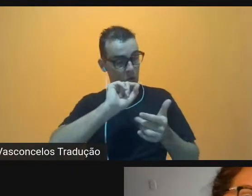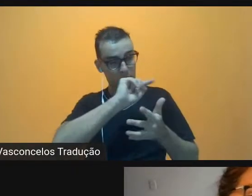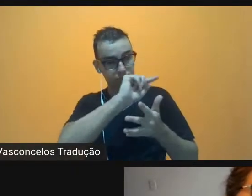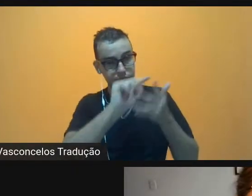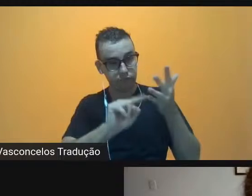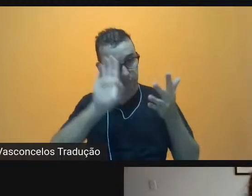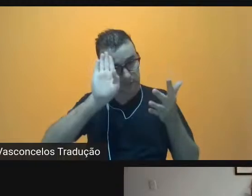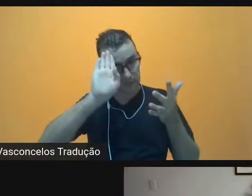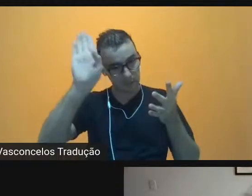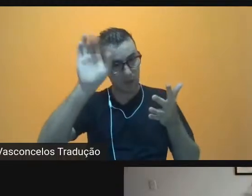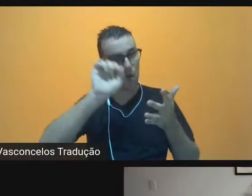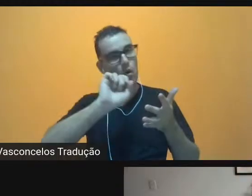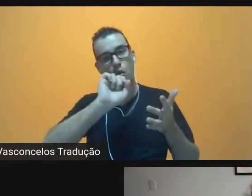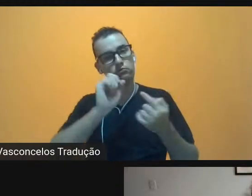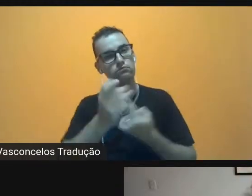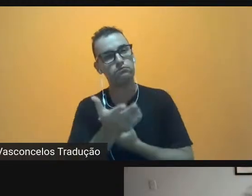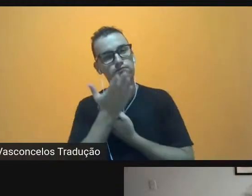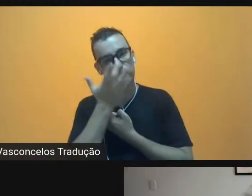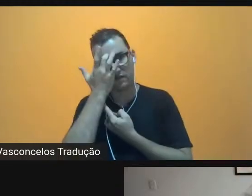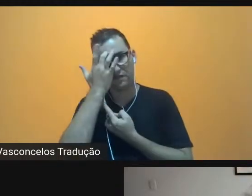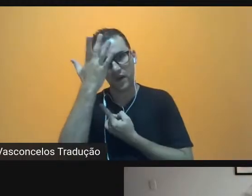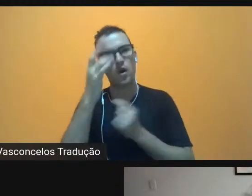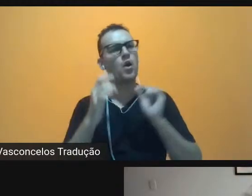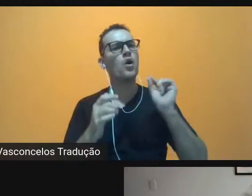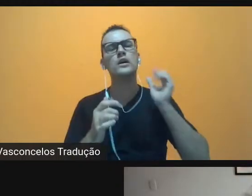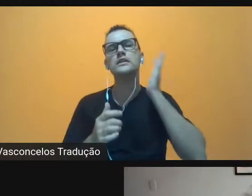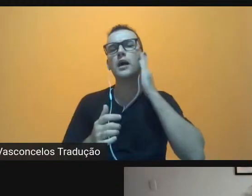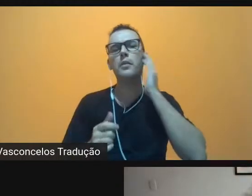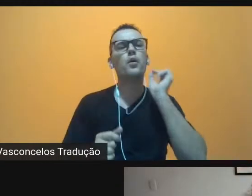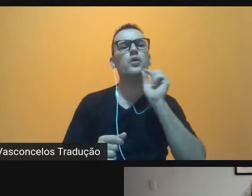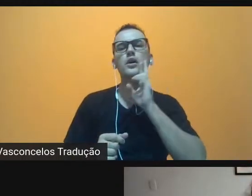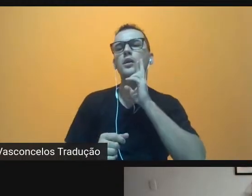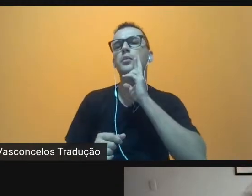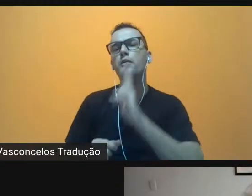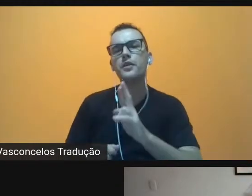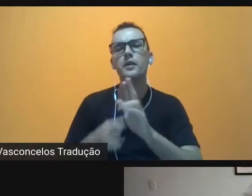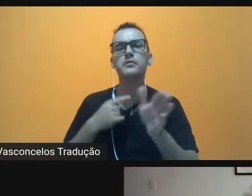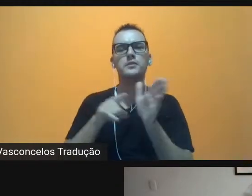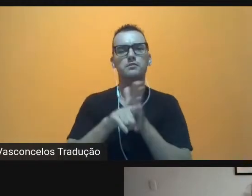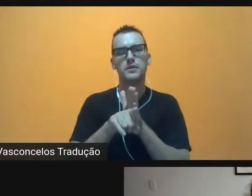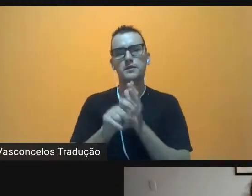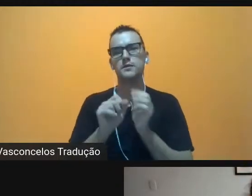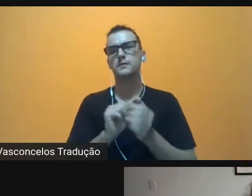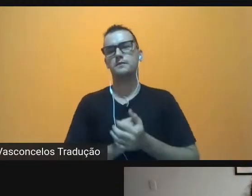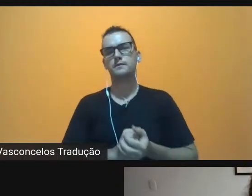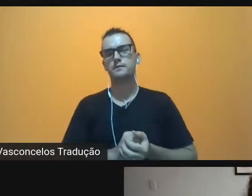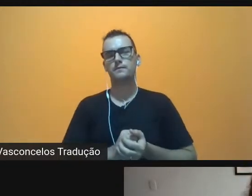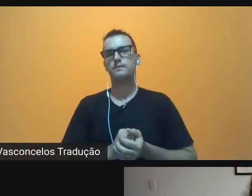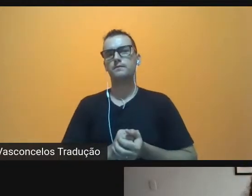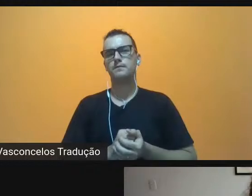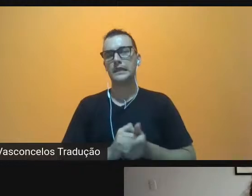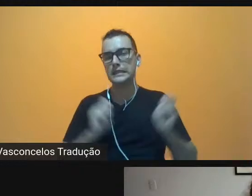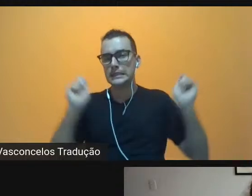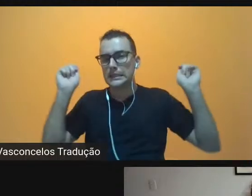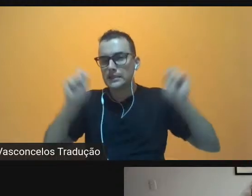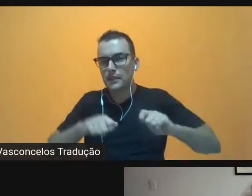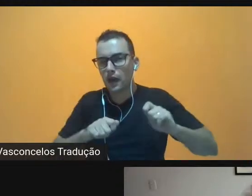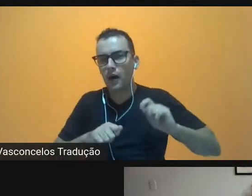justamente saber o que eu queria responder com a minha pesquisa. É possível